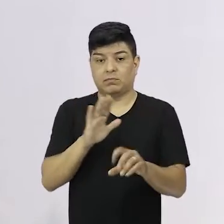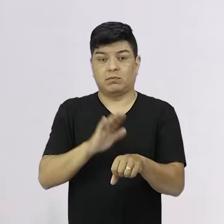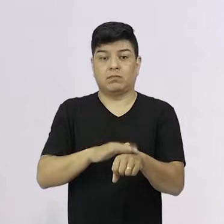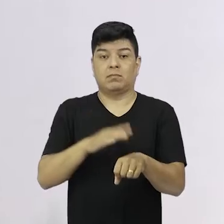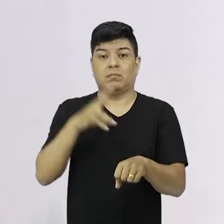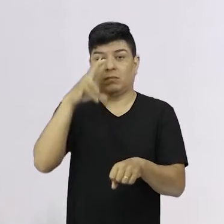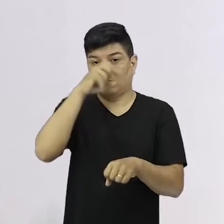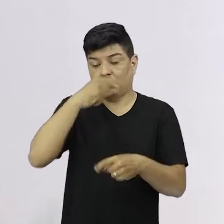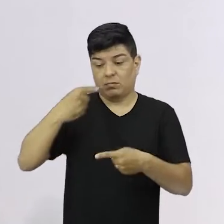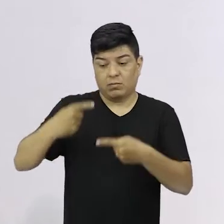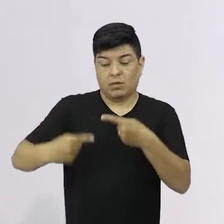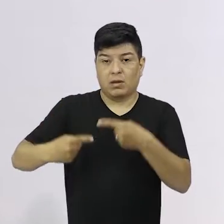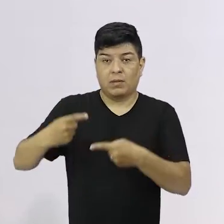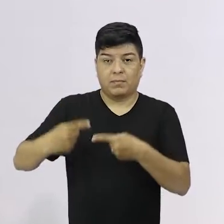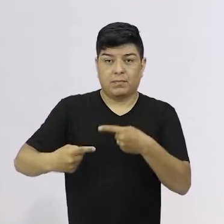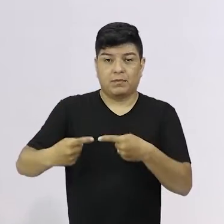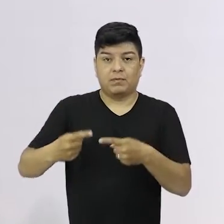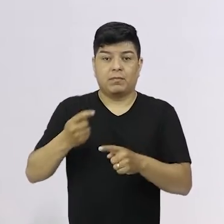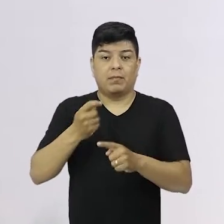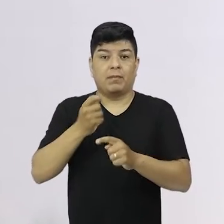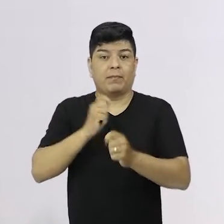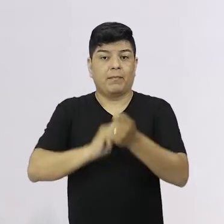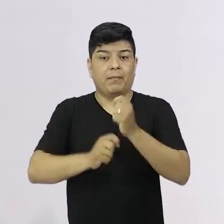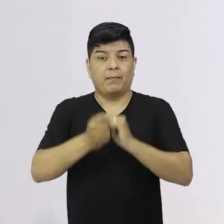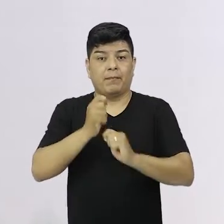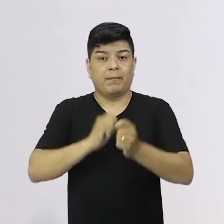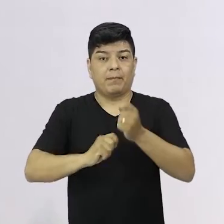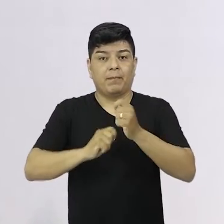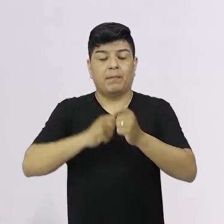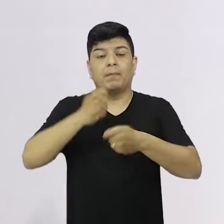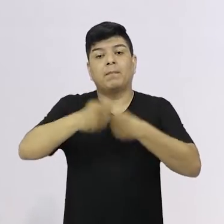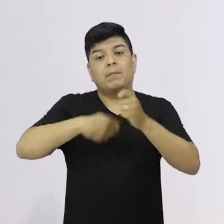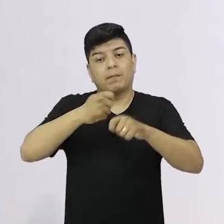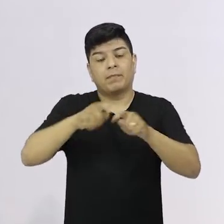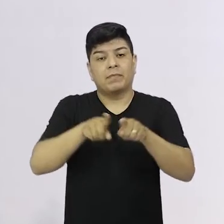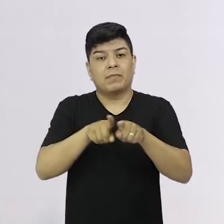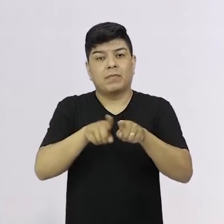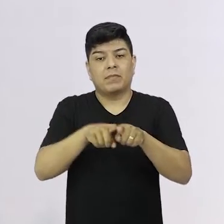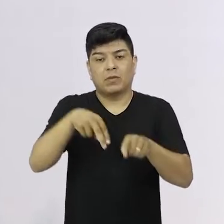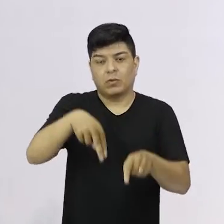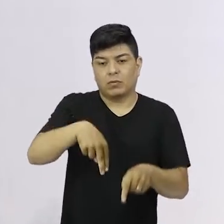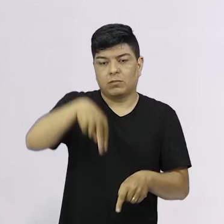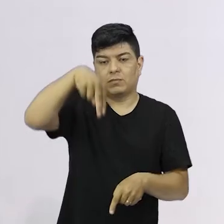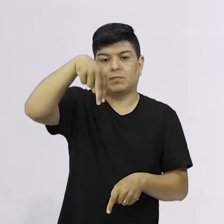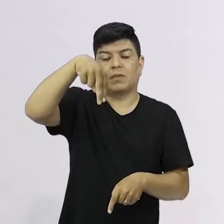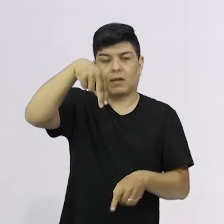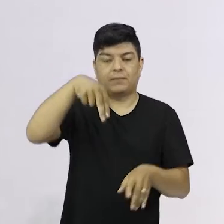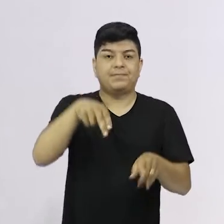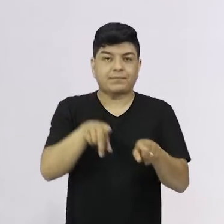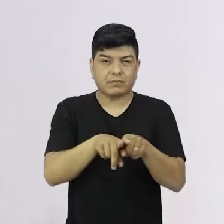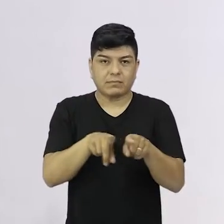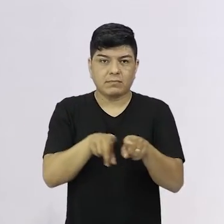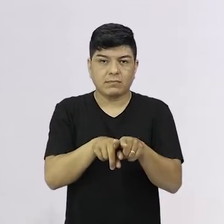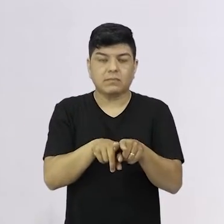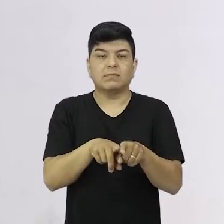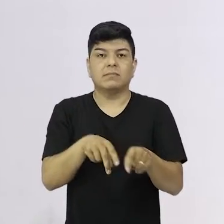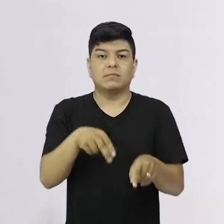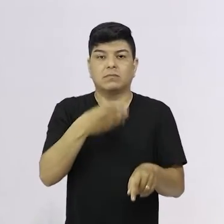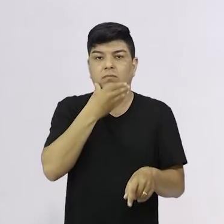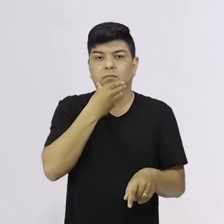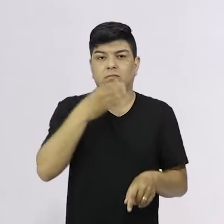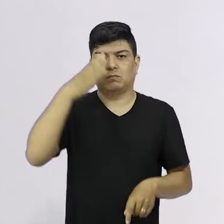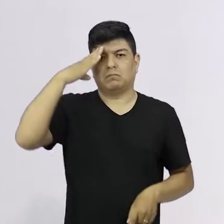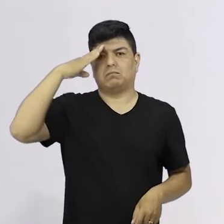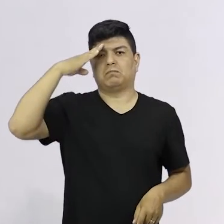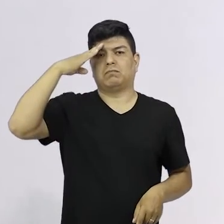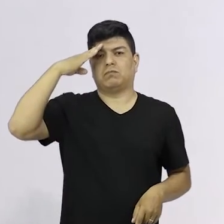poder político, né, administrativo, centralizou mais, principalmente aí no Nordeste, tá bom? Esses coronéis, eles vão